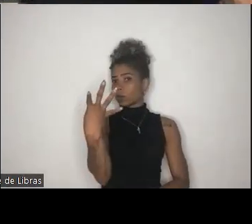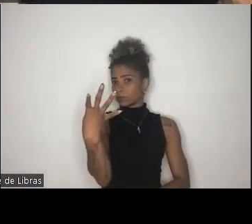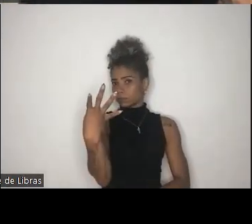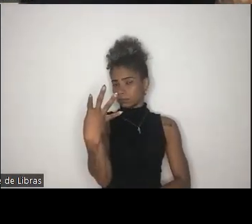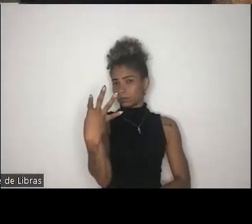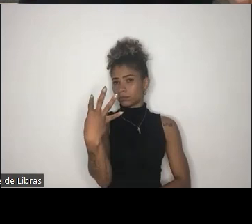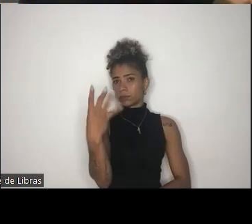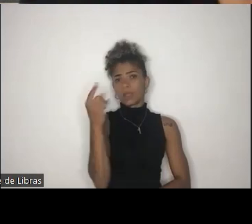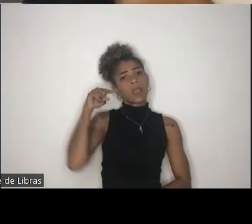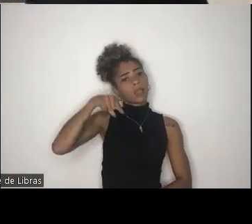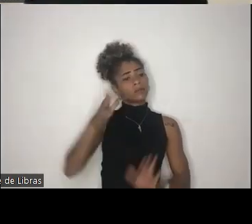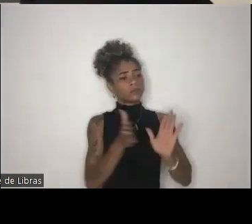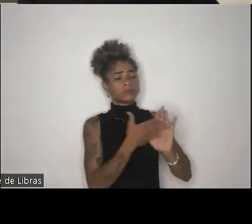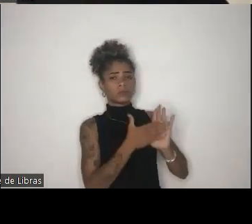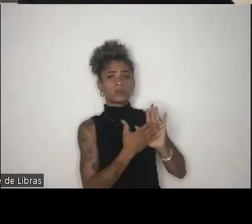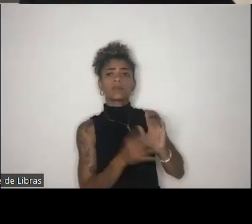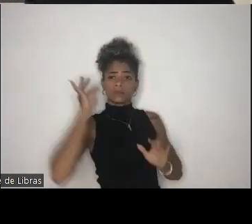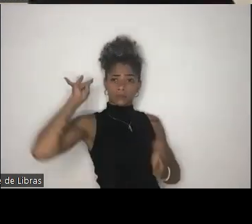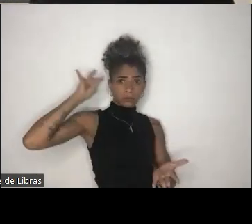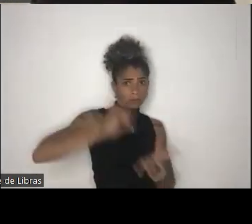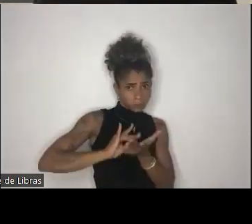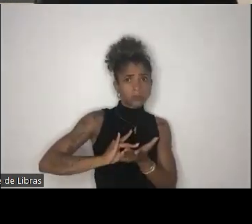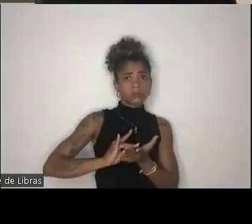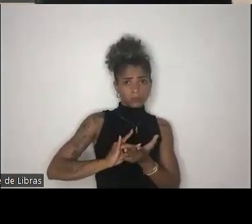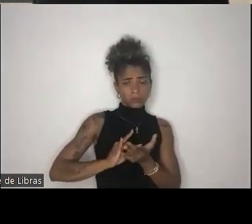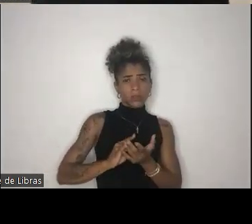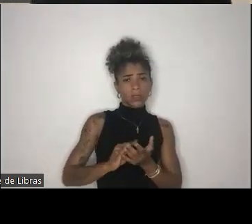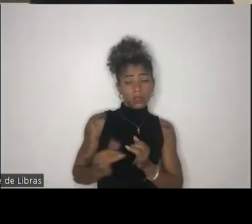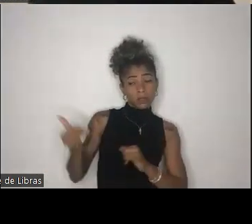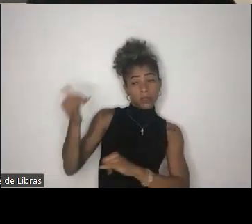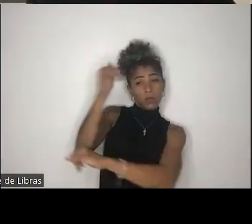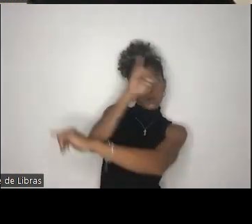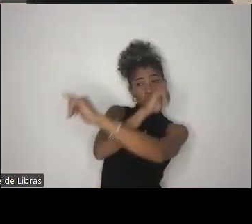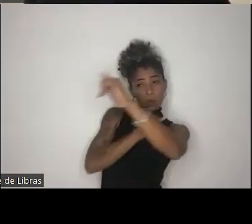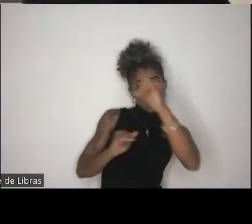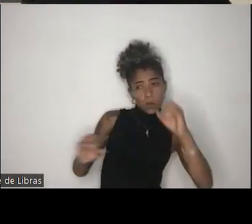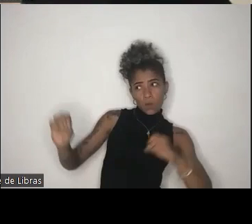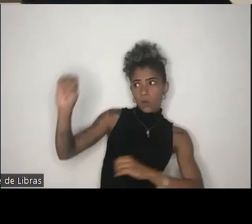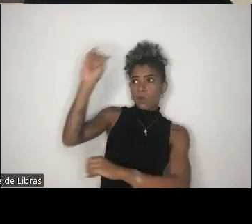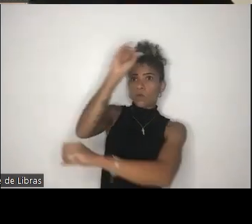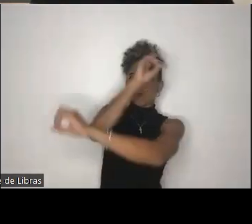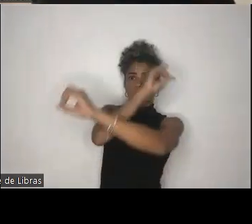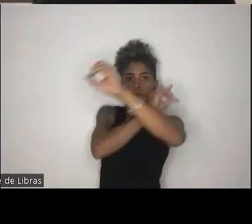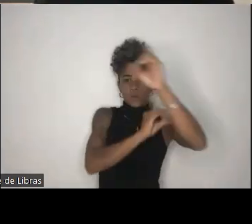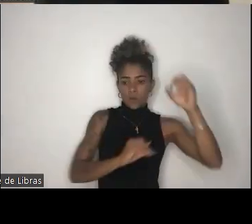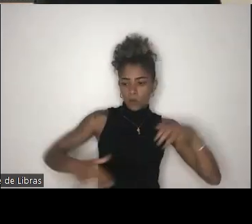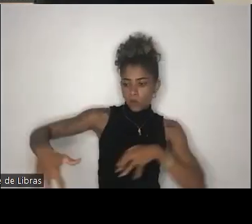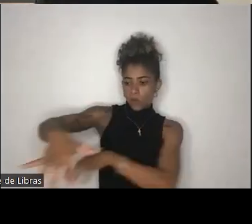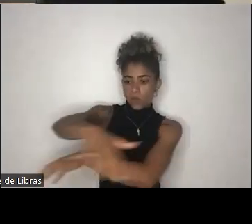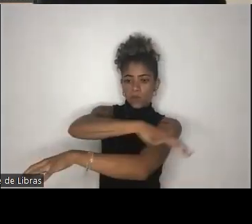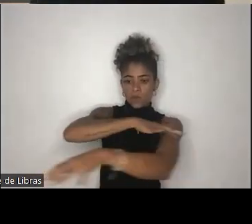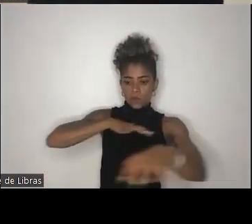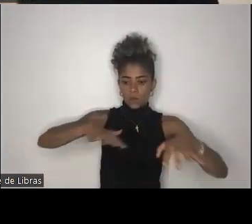esses Pilares realmente eles começaram a ter uma sinergia muito grande com o próprio universo com o próprio movimento natural Então